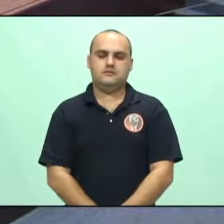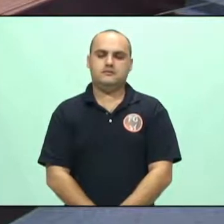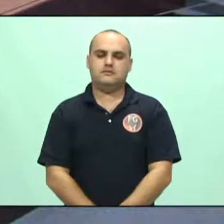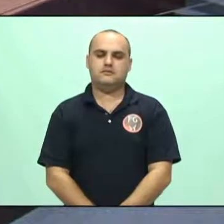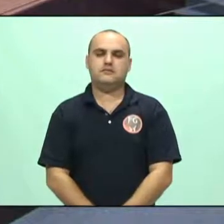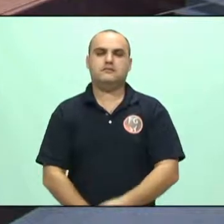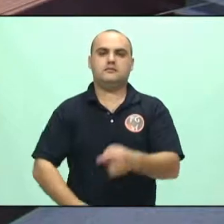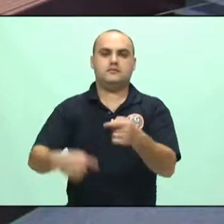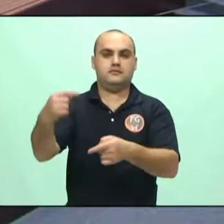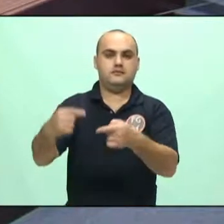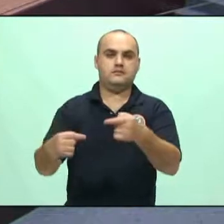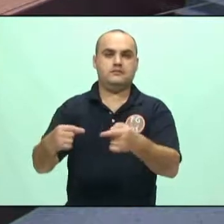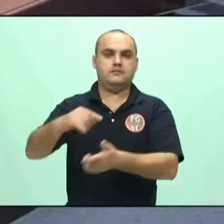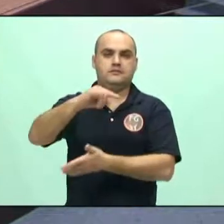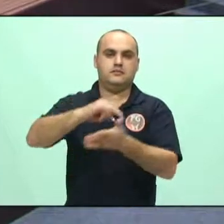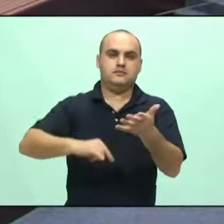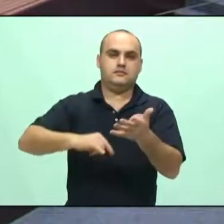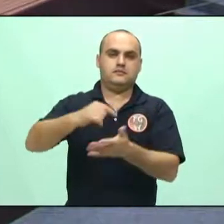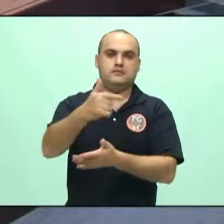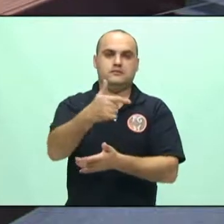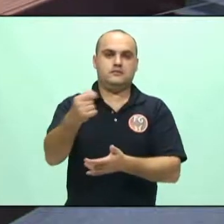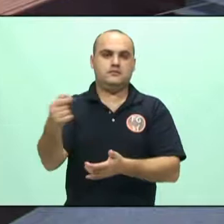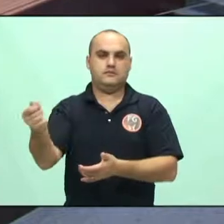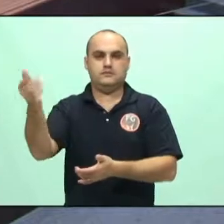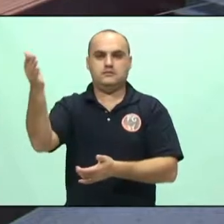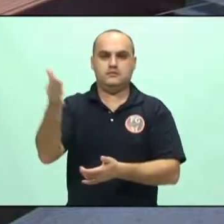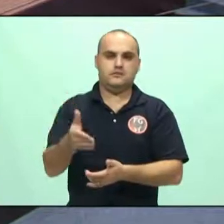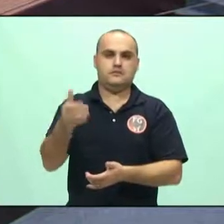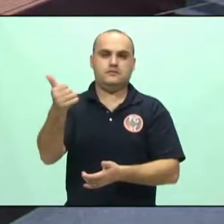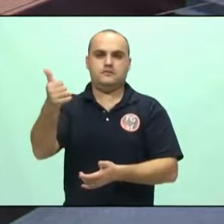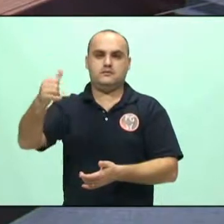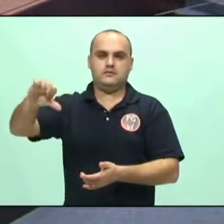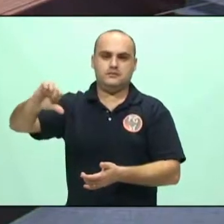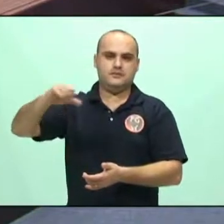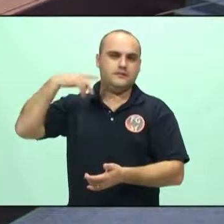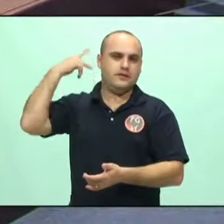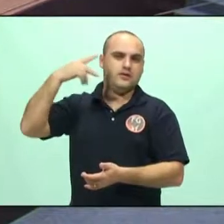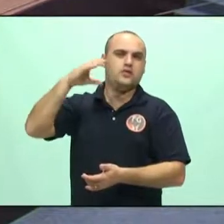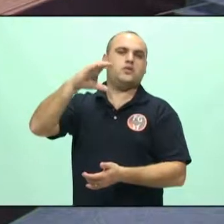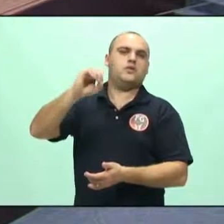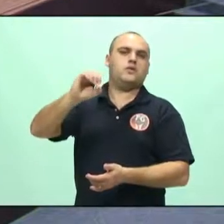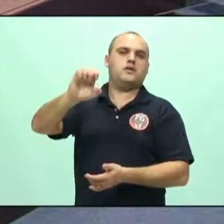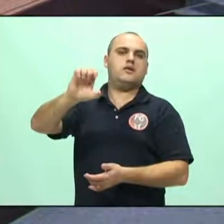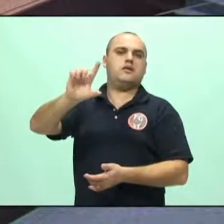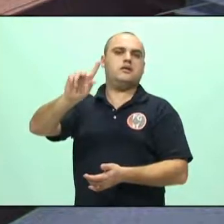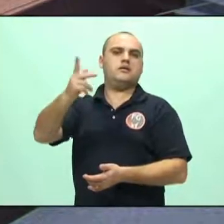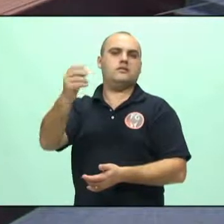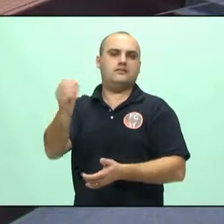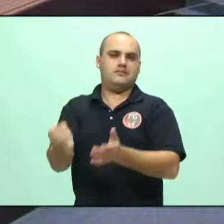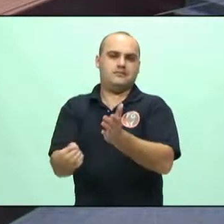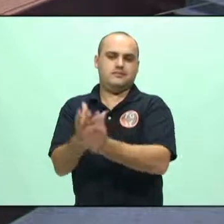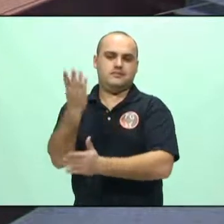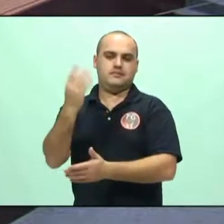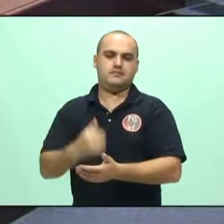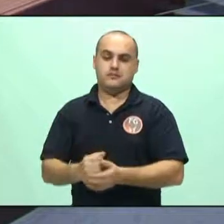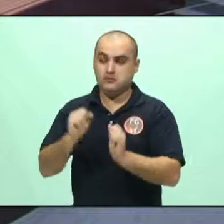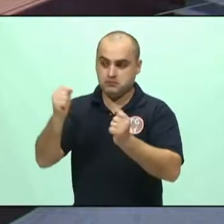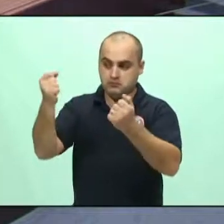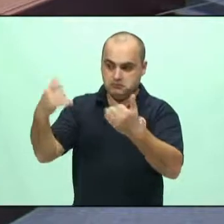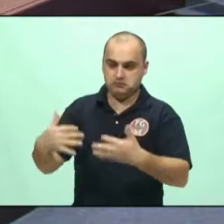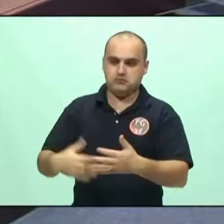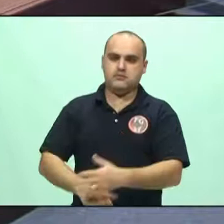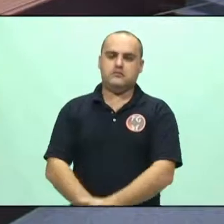a discussão o requerimento 200 barra 2019 de autoria do vereador Robson coelho com a palavra